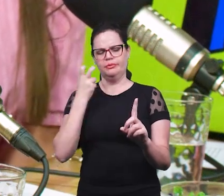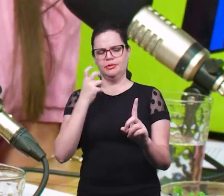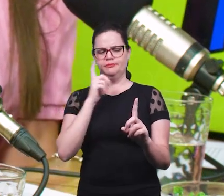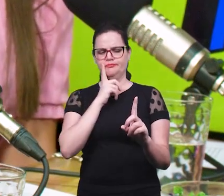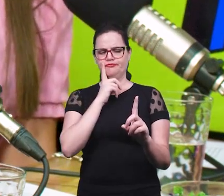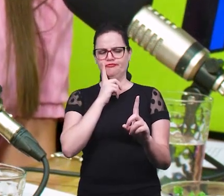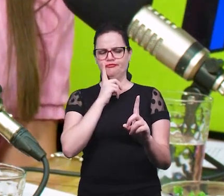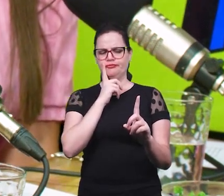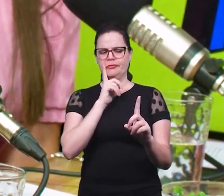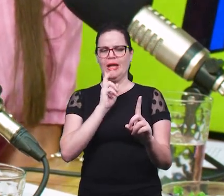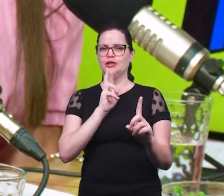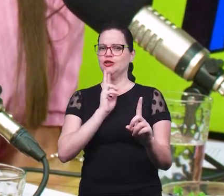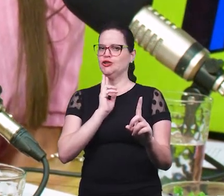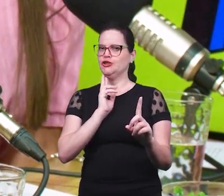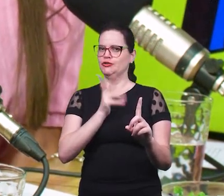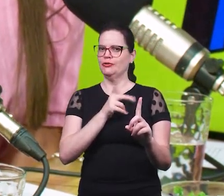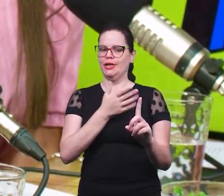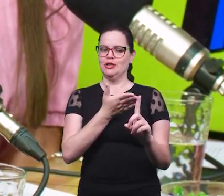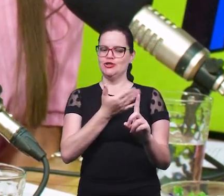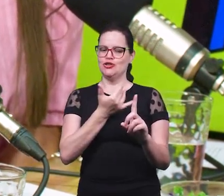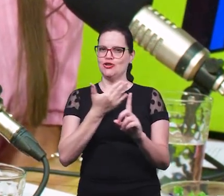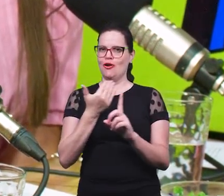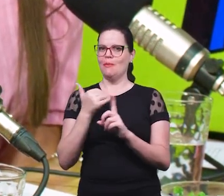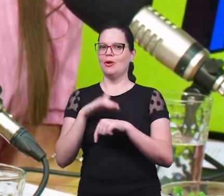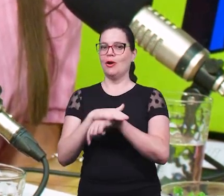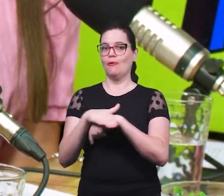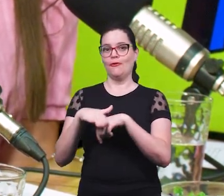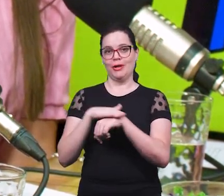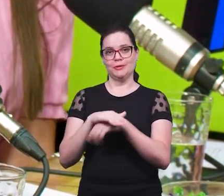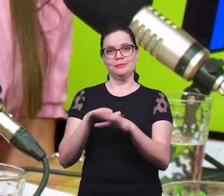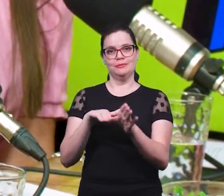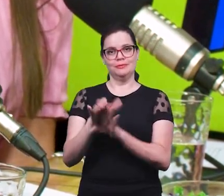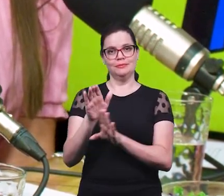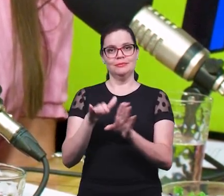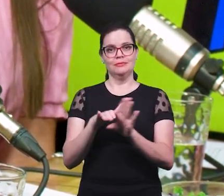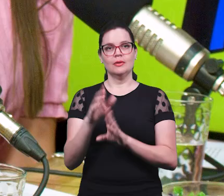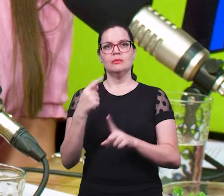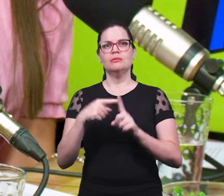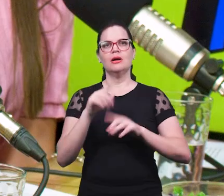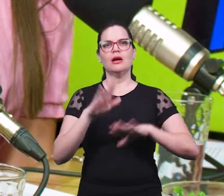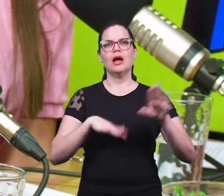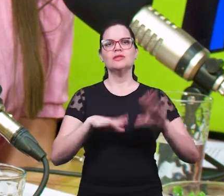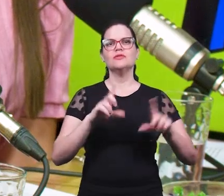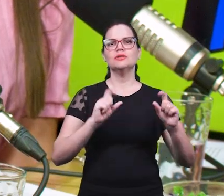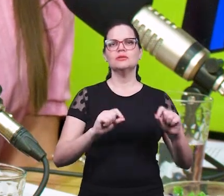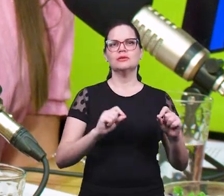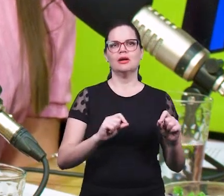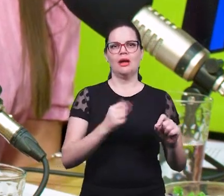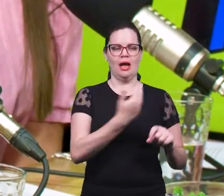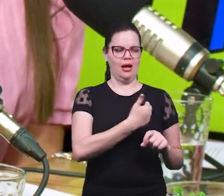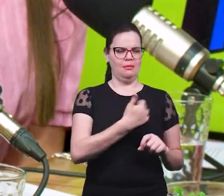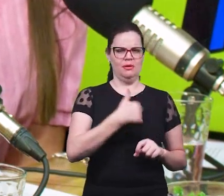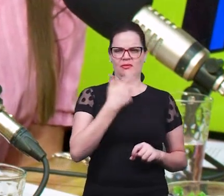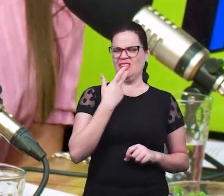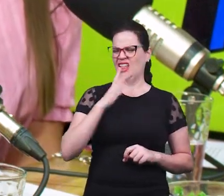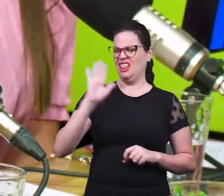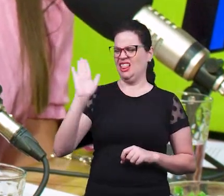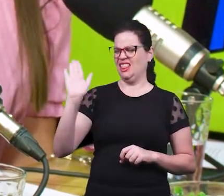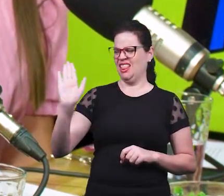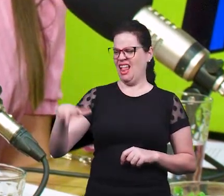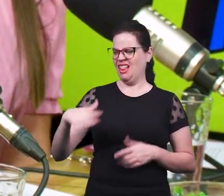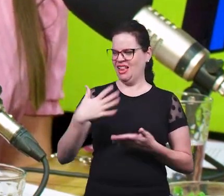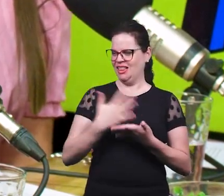importante o diálogo? Porque os amigos, às vezes, eles querem dizer que é muito normal, Sim, não é?